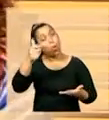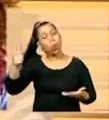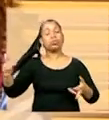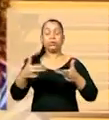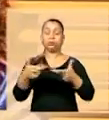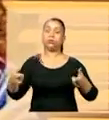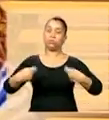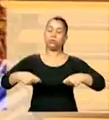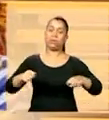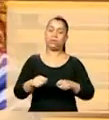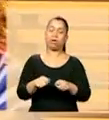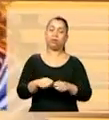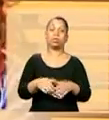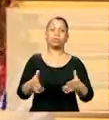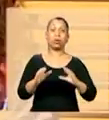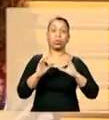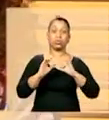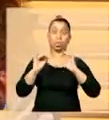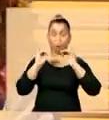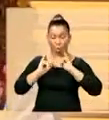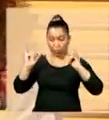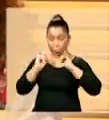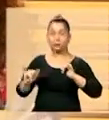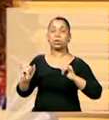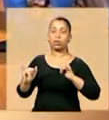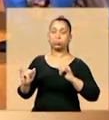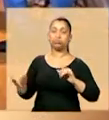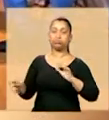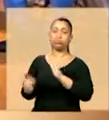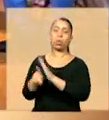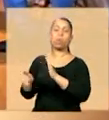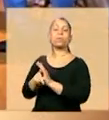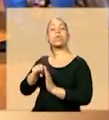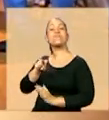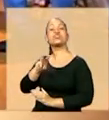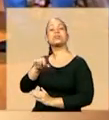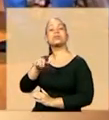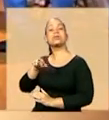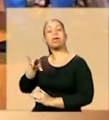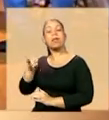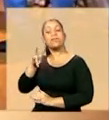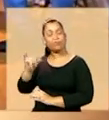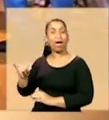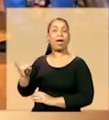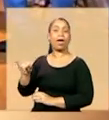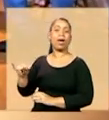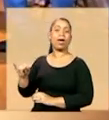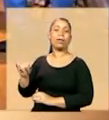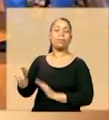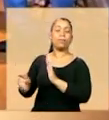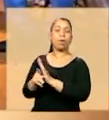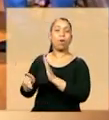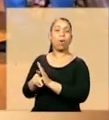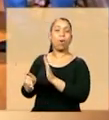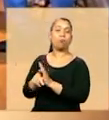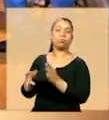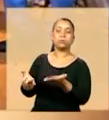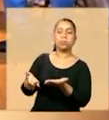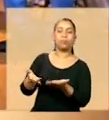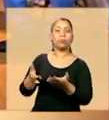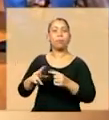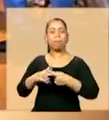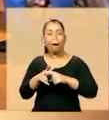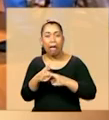outras medidas a serem tomadas. Aí nós comunicamos a vigilância sanitária. Então, a vigilância sanitária vai entrar com medidas administrativas, interdição